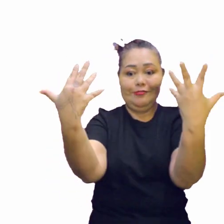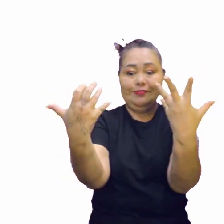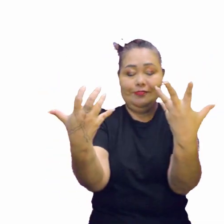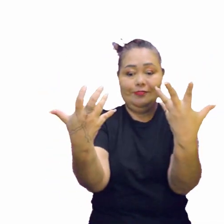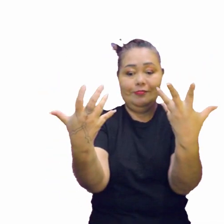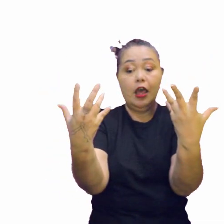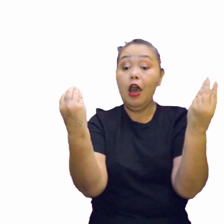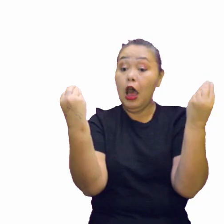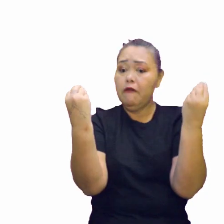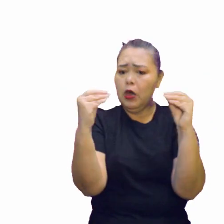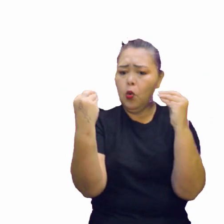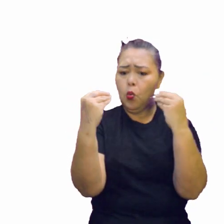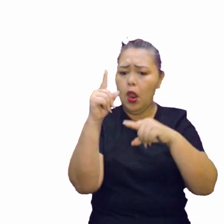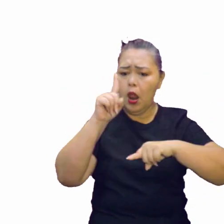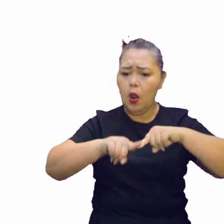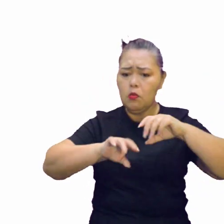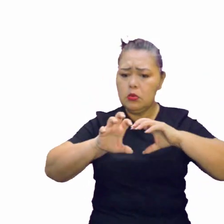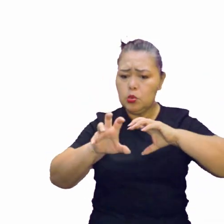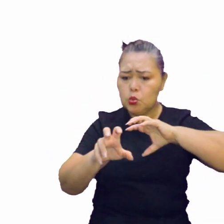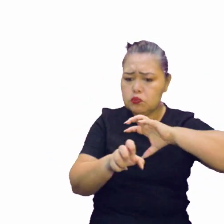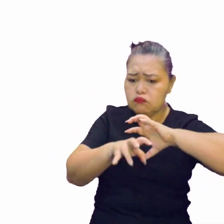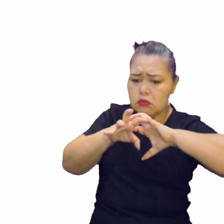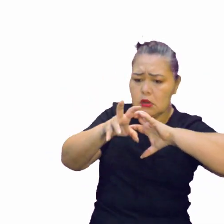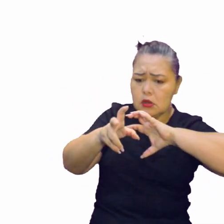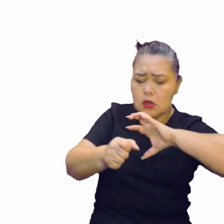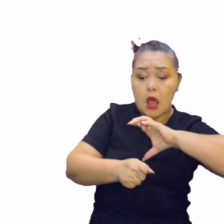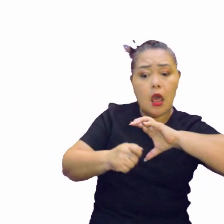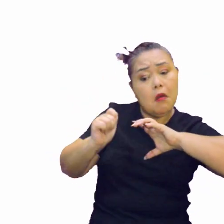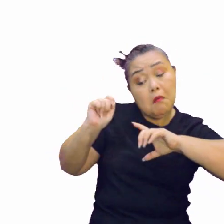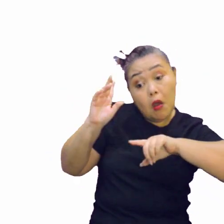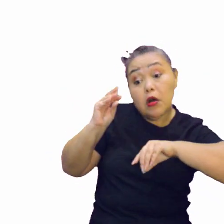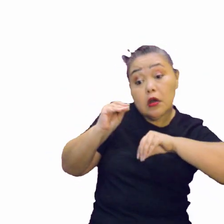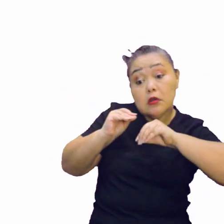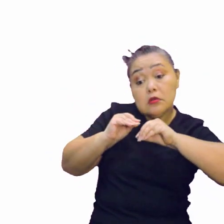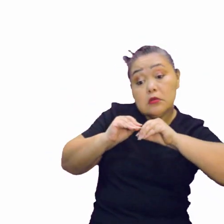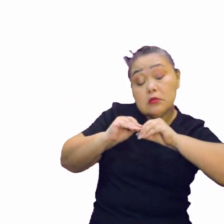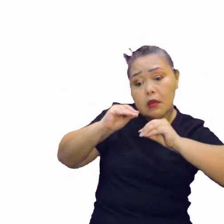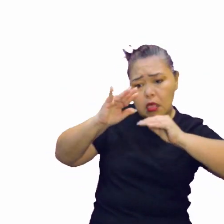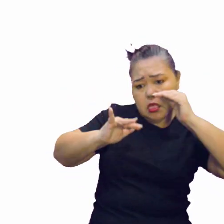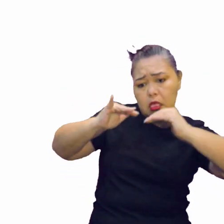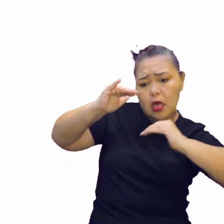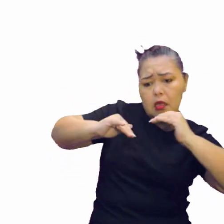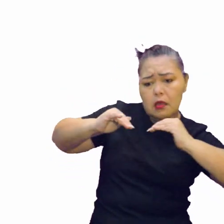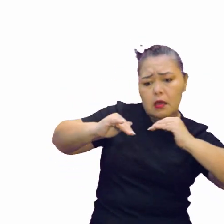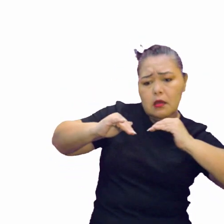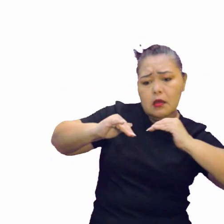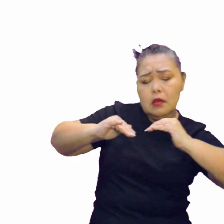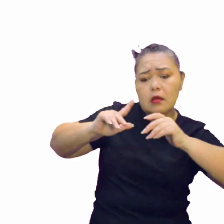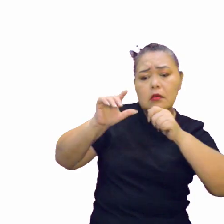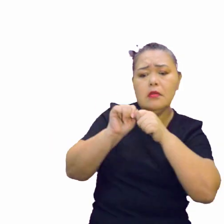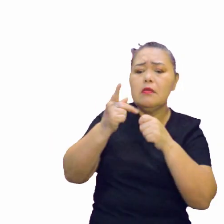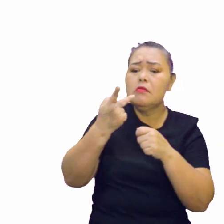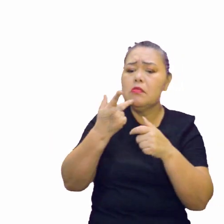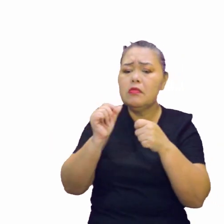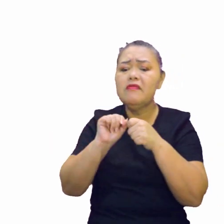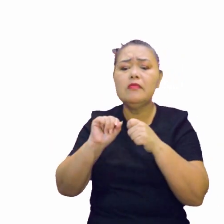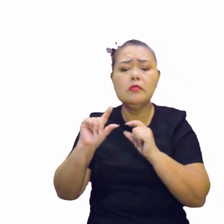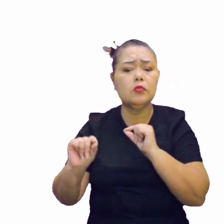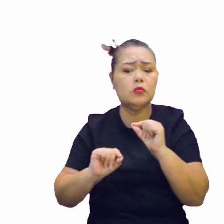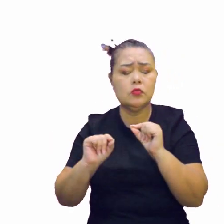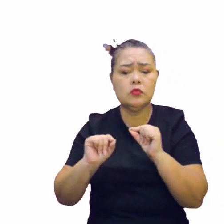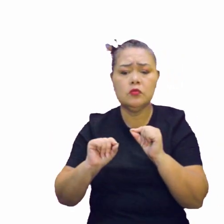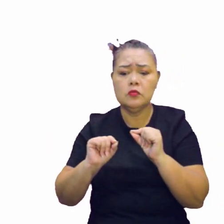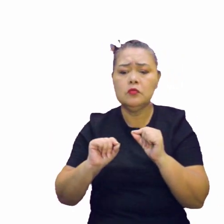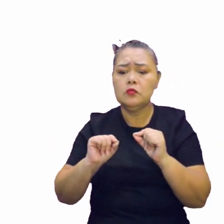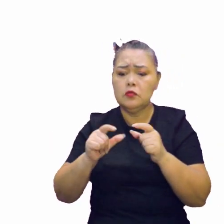equipamentos dentro da floresta que pode ocasionar algum desequilíbrio. Ah, professor, o senhor está falando de fazer o quê? Poços? Não, eu